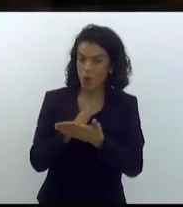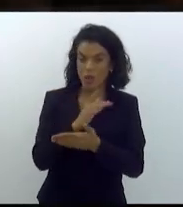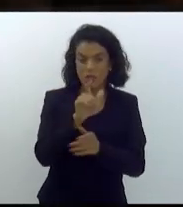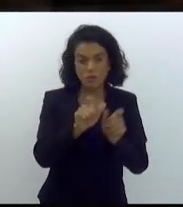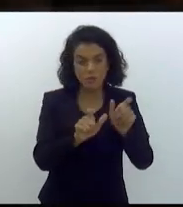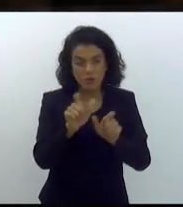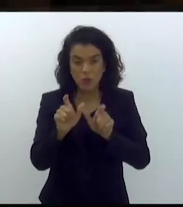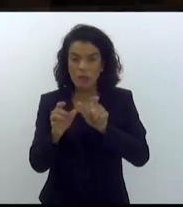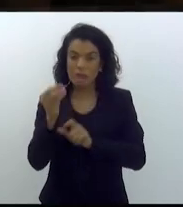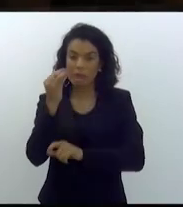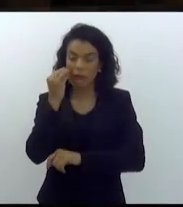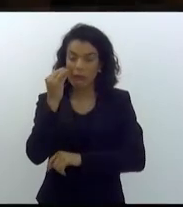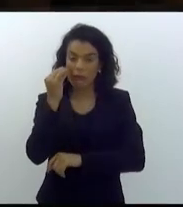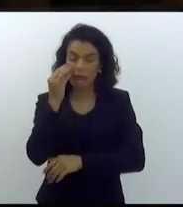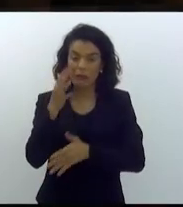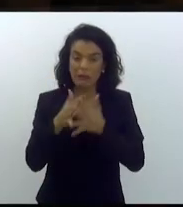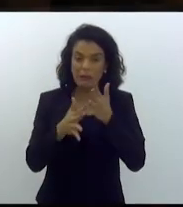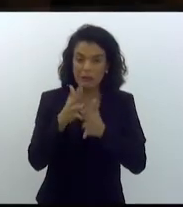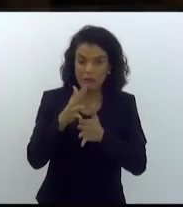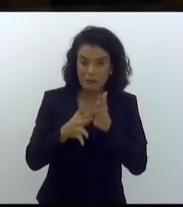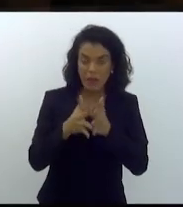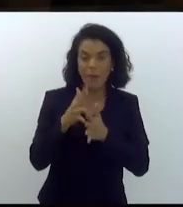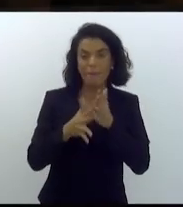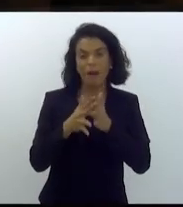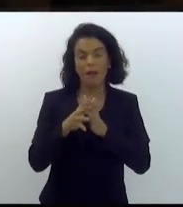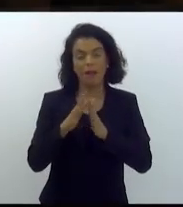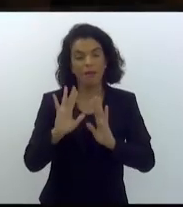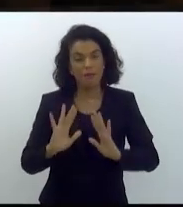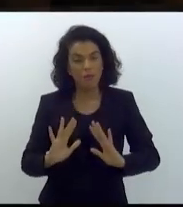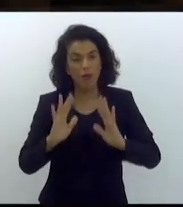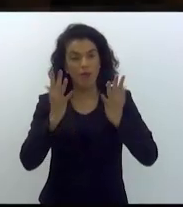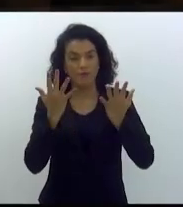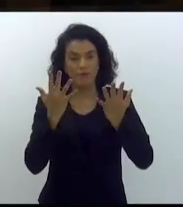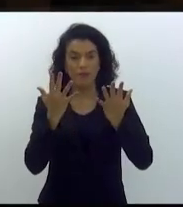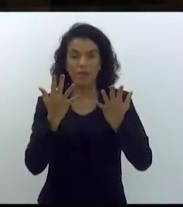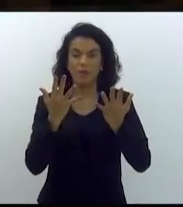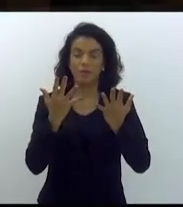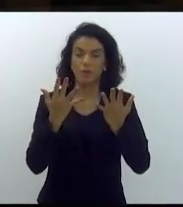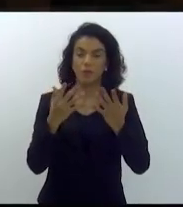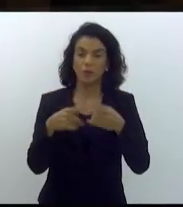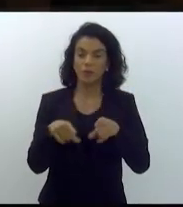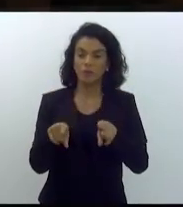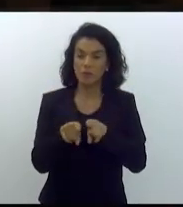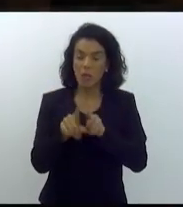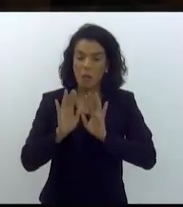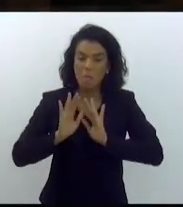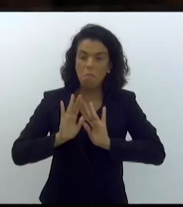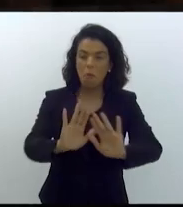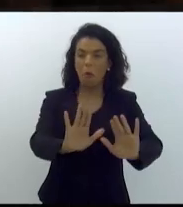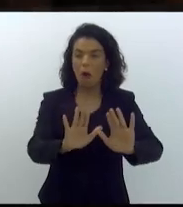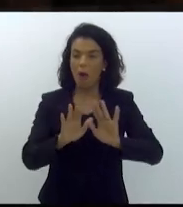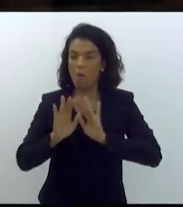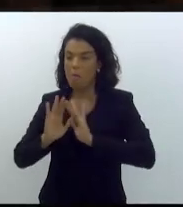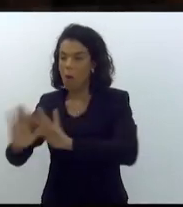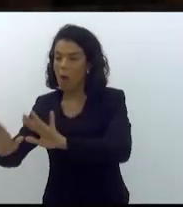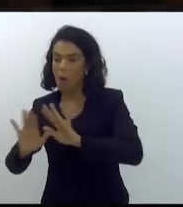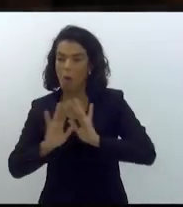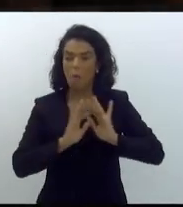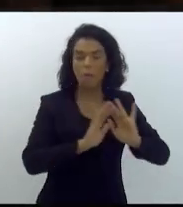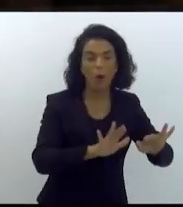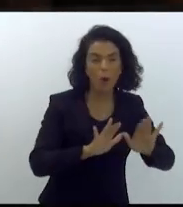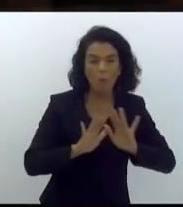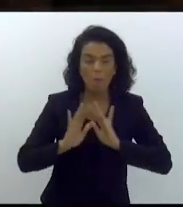tentando impedir que ela fizesse o evento com empurrões em